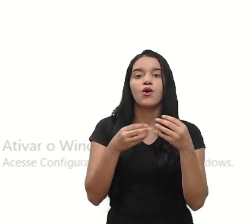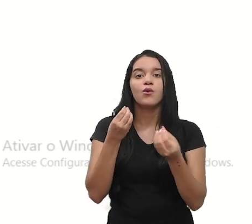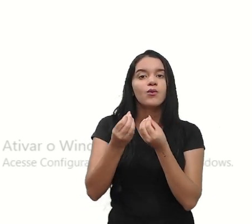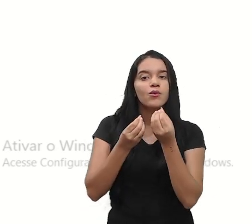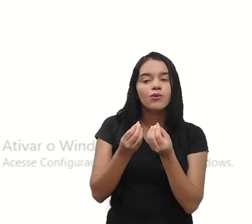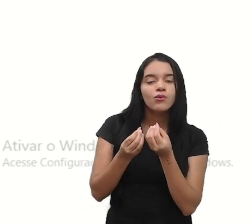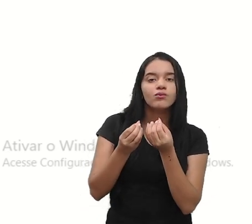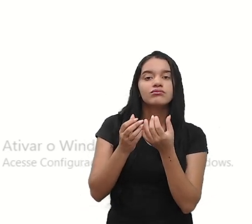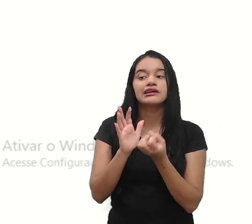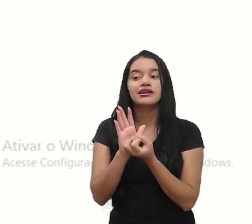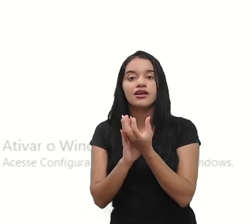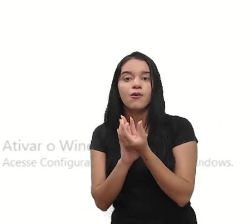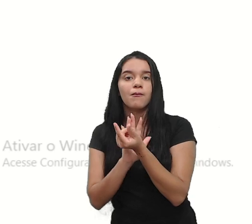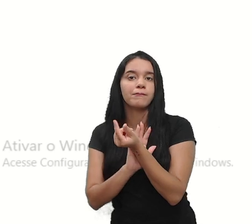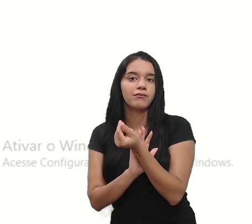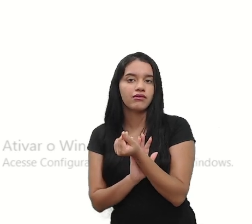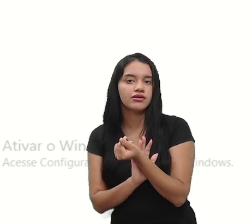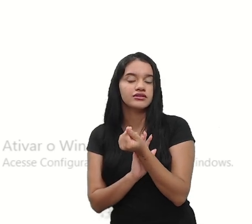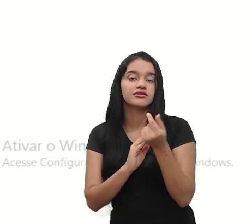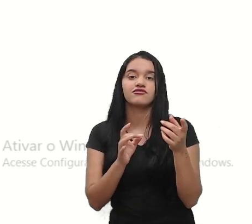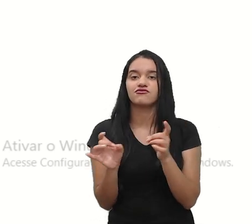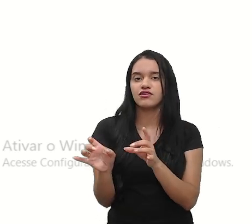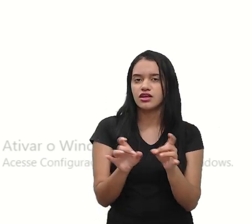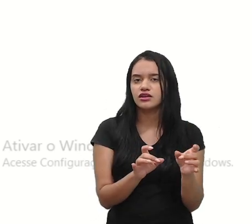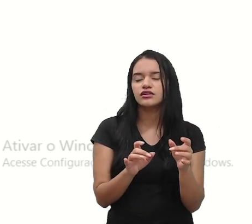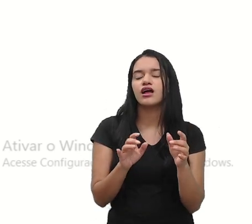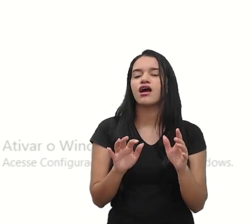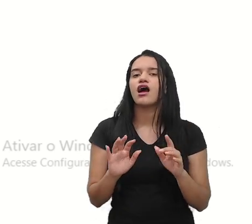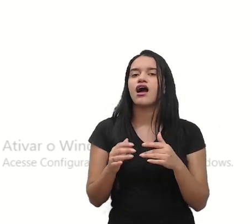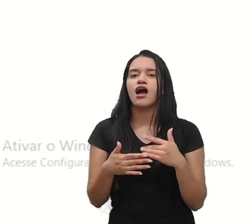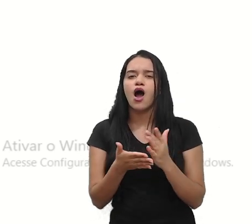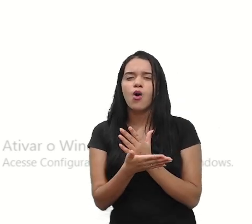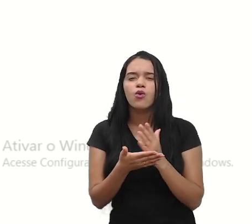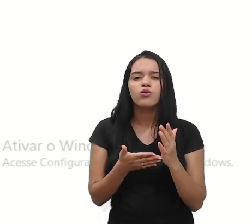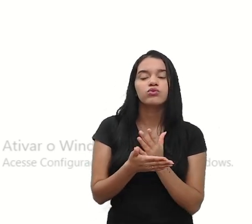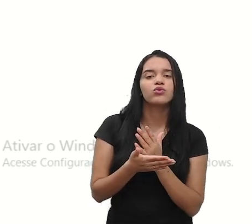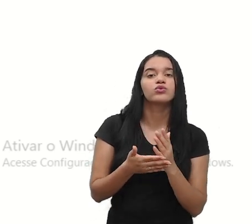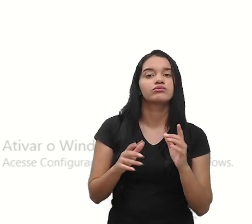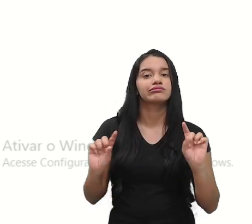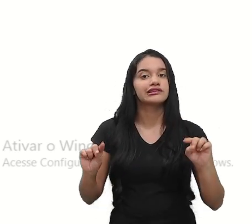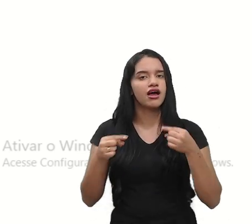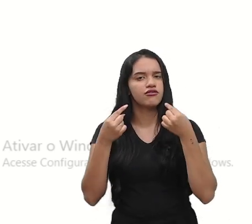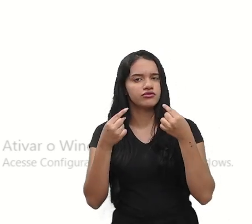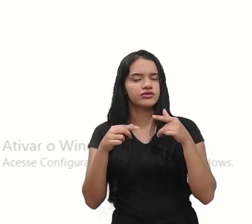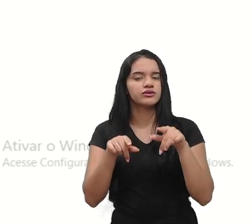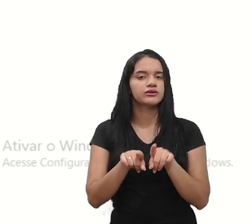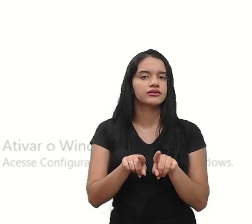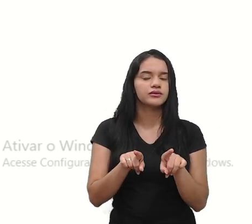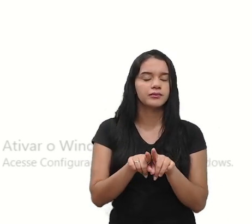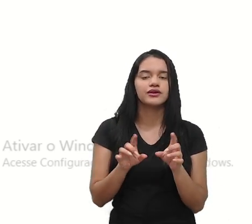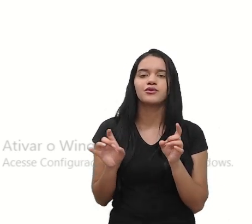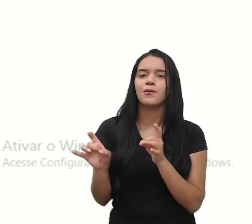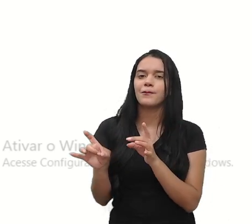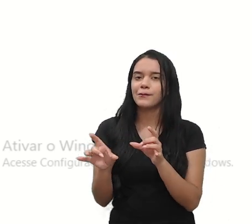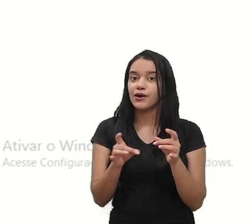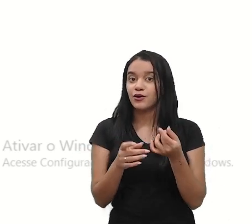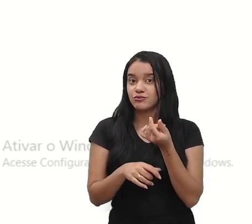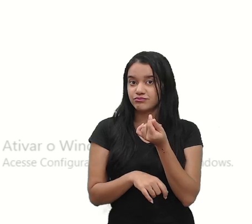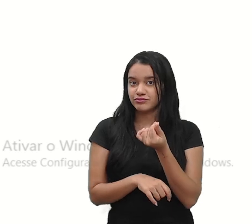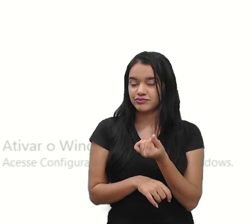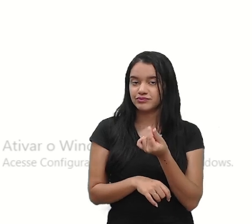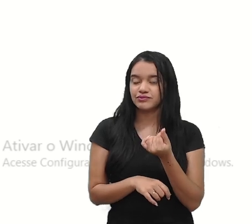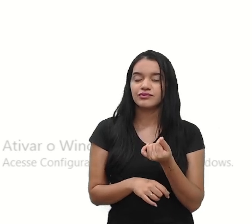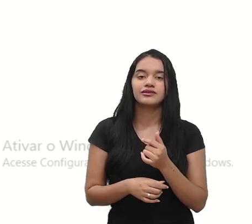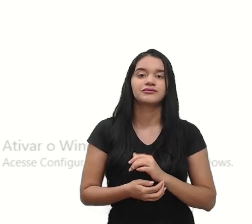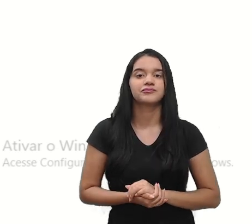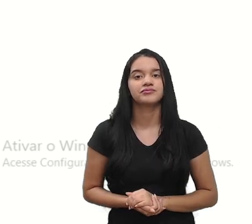venda. A gente vai ver alguns desafios e alguns critérios de maneira introdutória sobre essa questão da formação